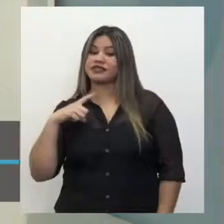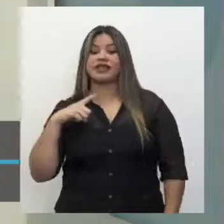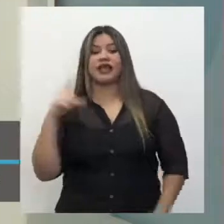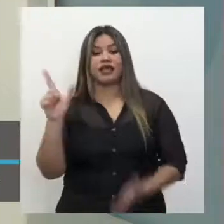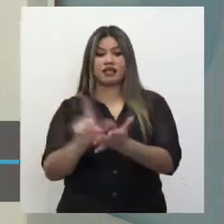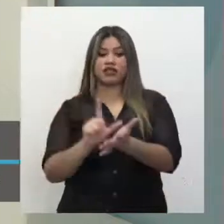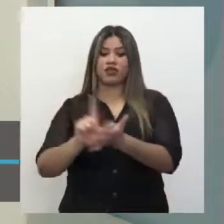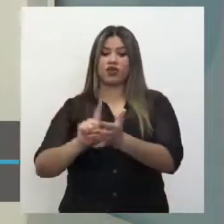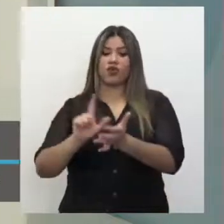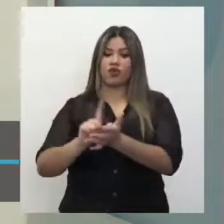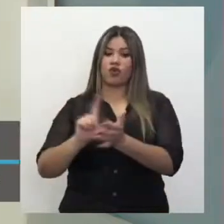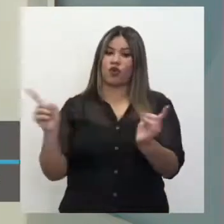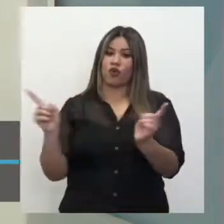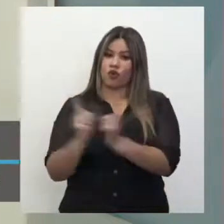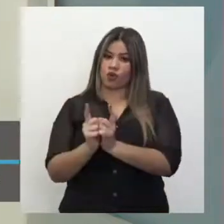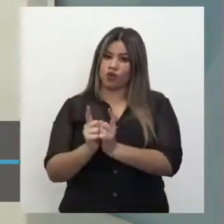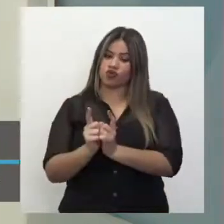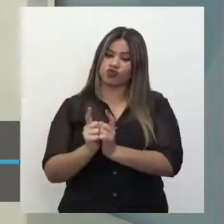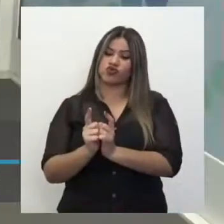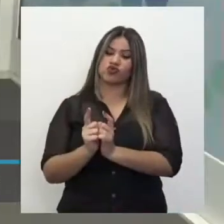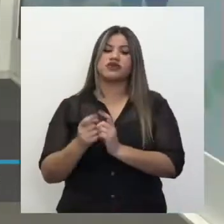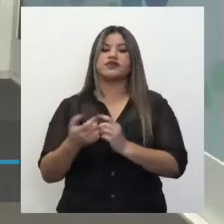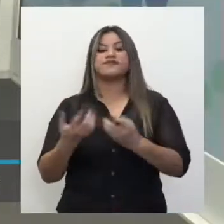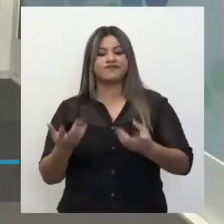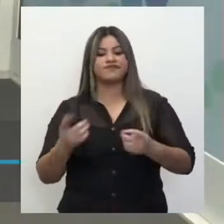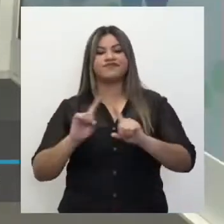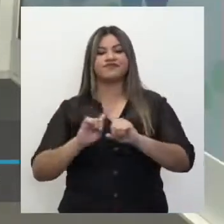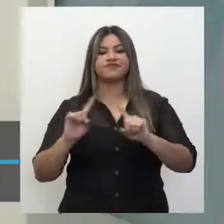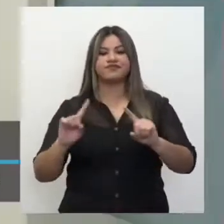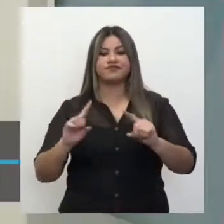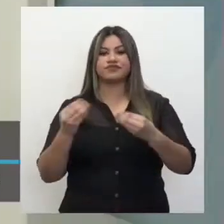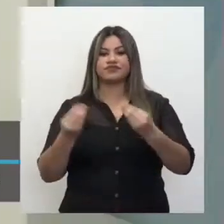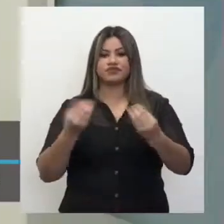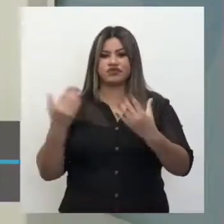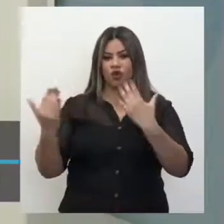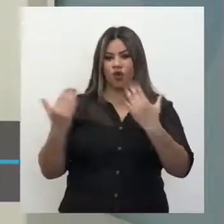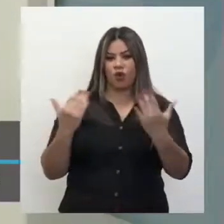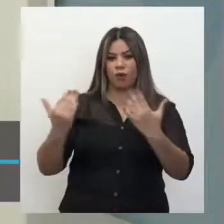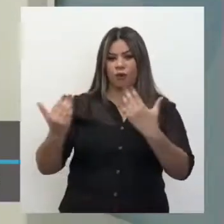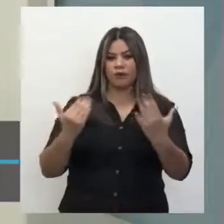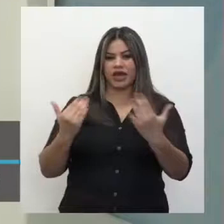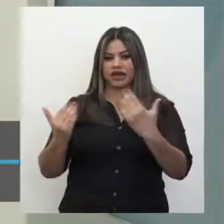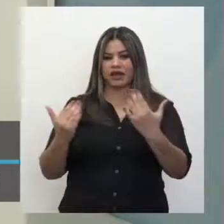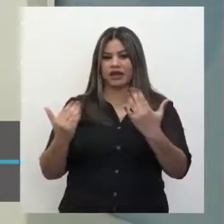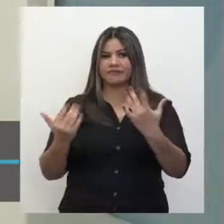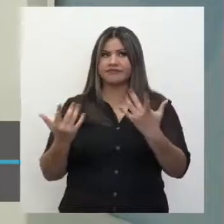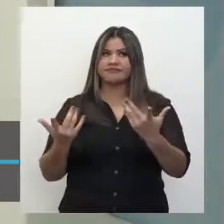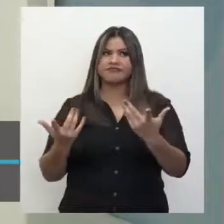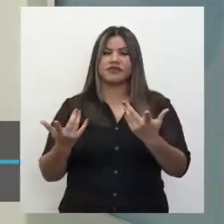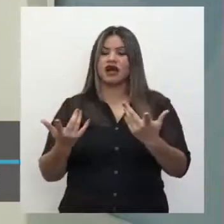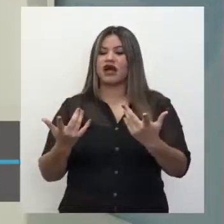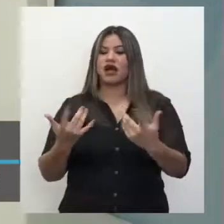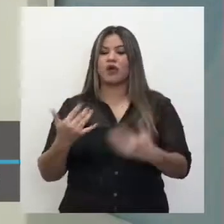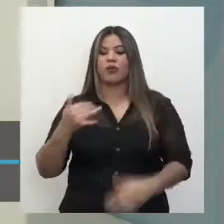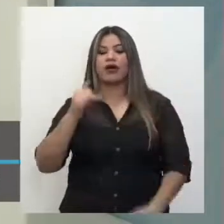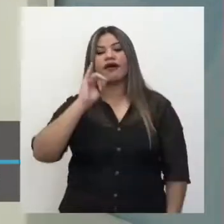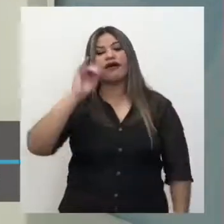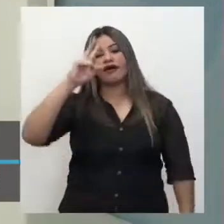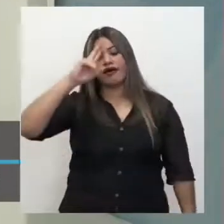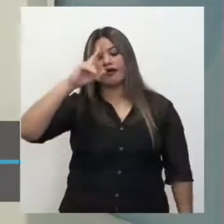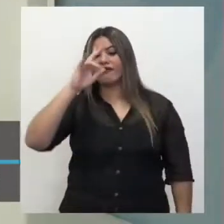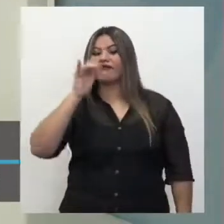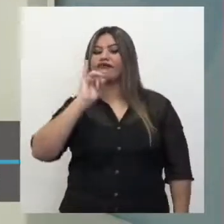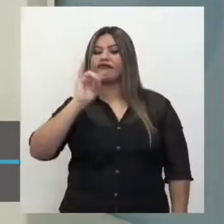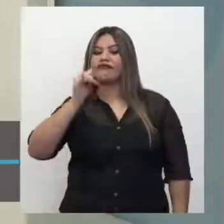literária bem curta, o conto, né? Sim. Mas a gente não pode comparar, por exemplo, de repente, a uma fábula, que é uma narrativa